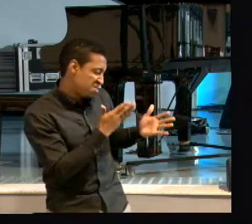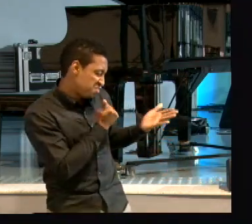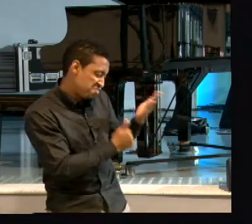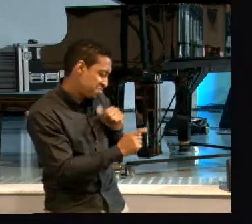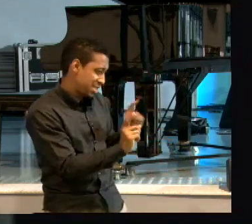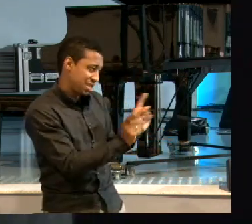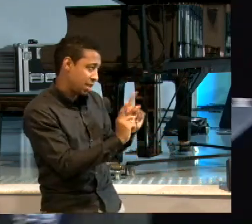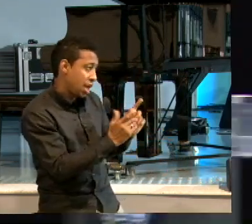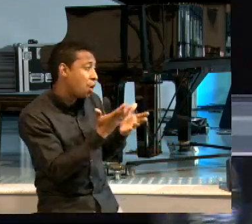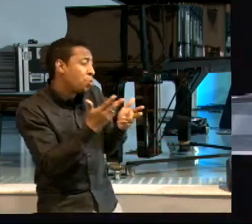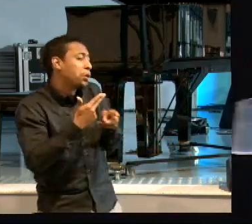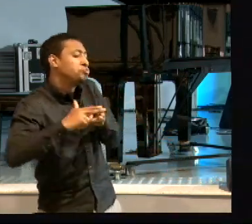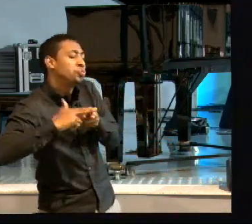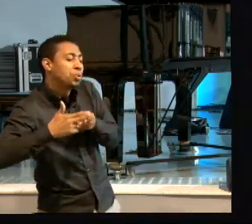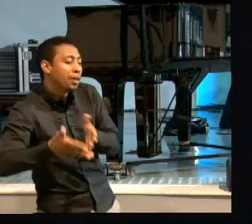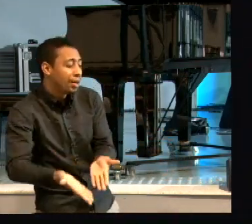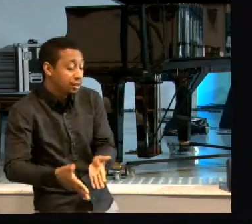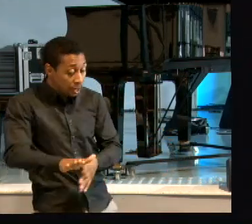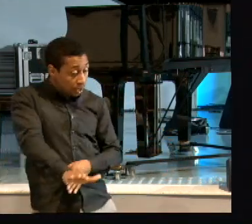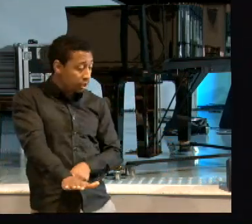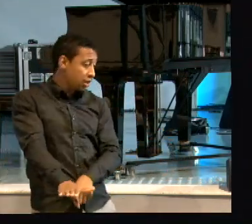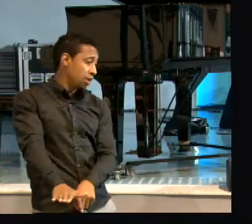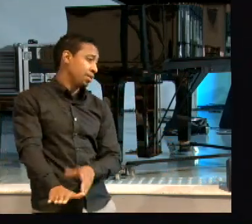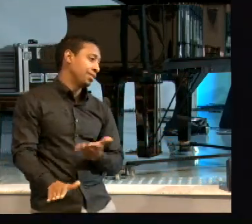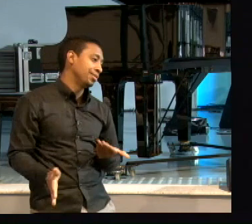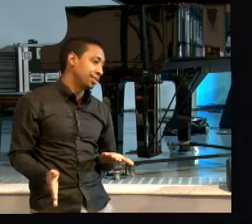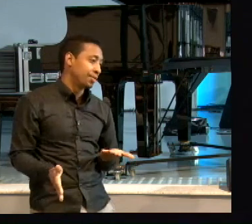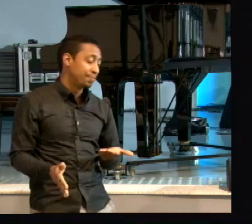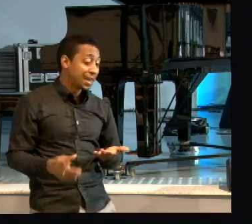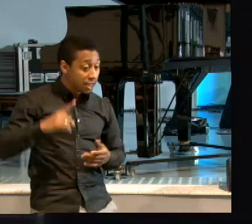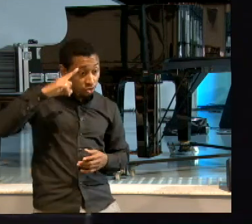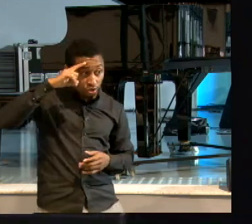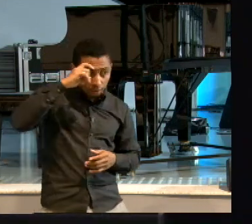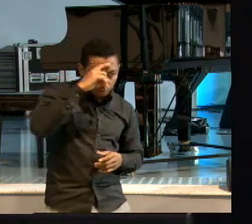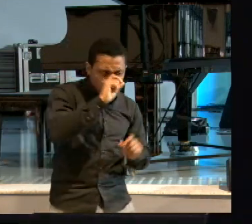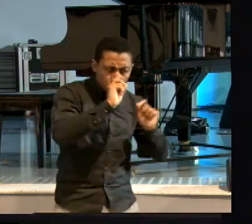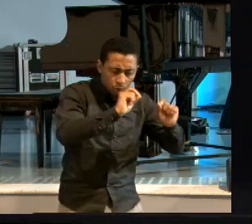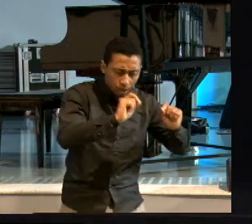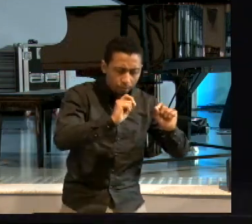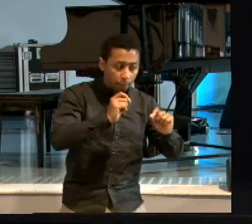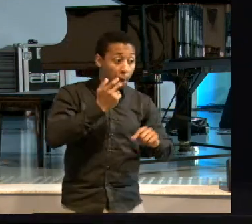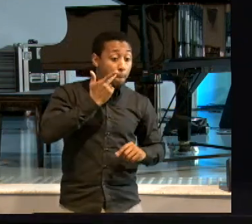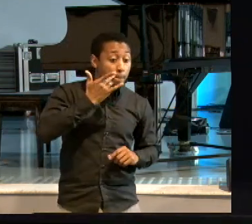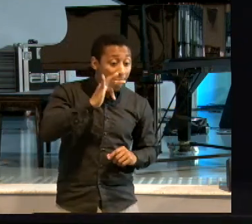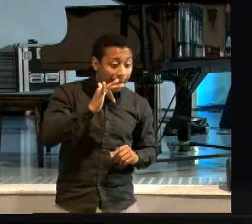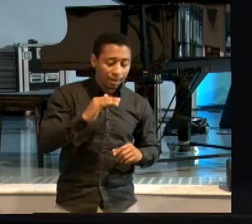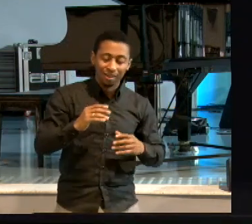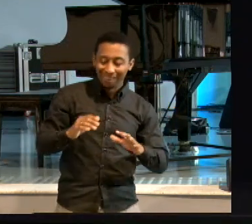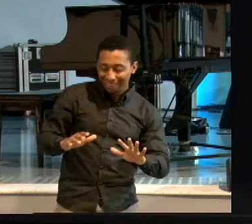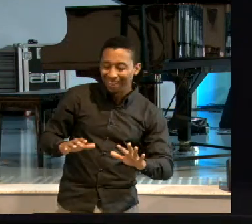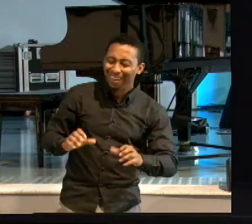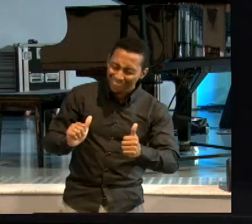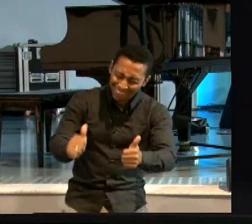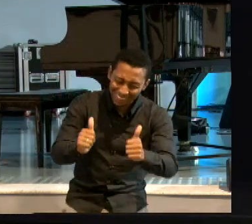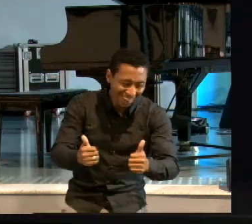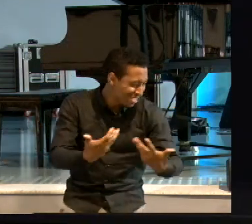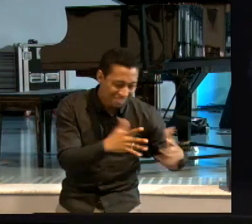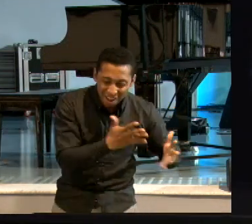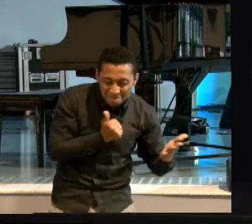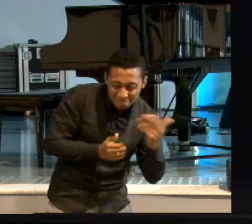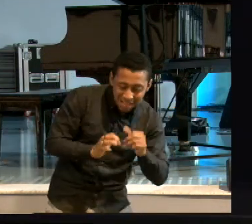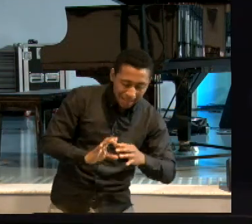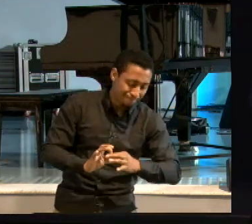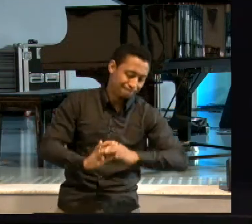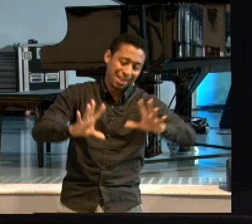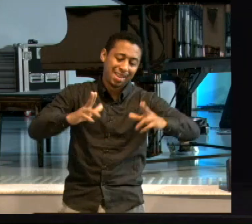porque ela é uma criança. A minha dificuldade é entender pais que se dobram à vontade desses filhos,